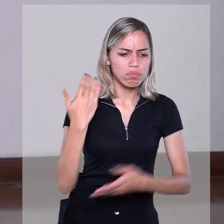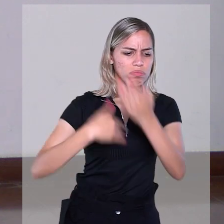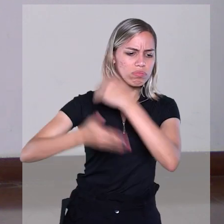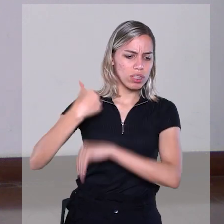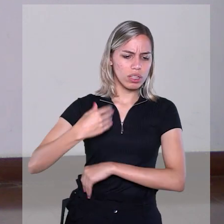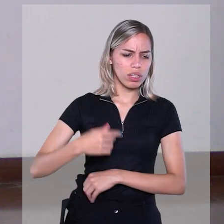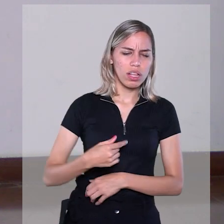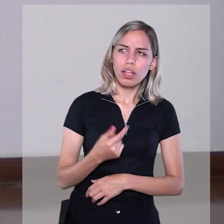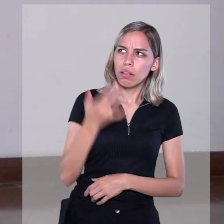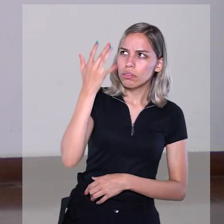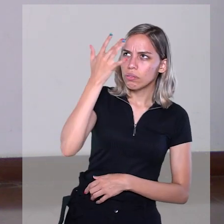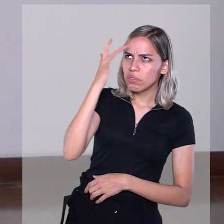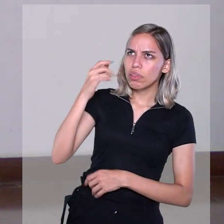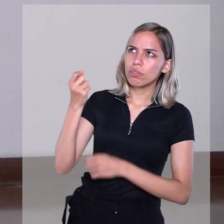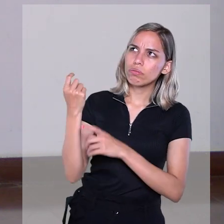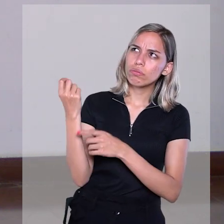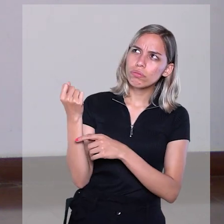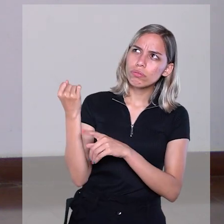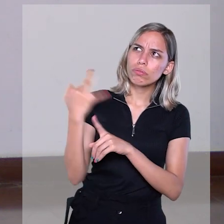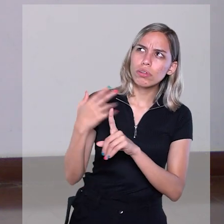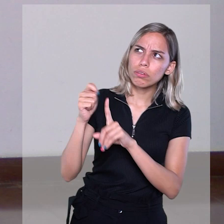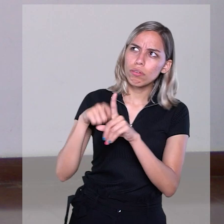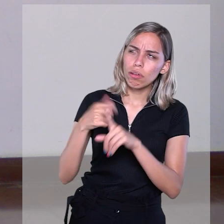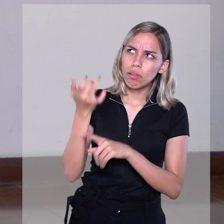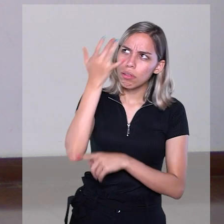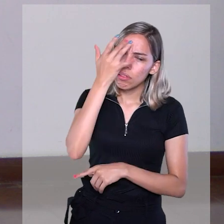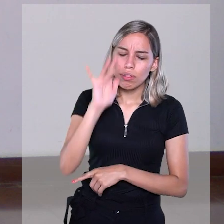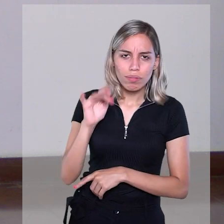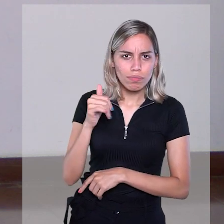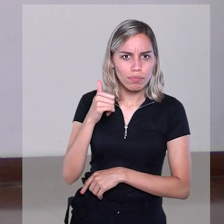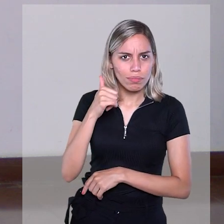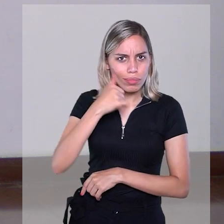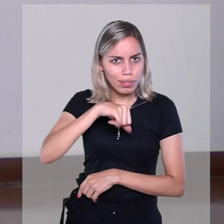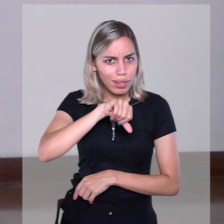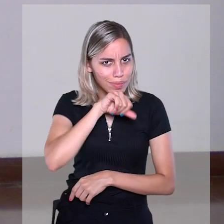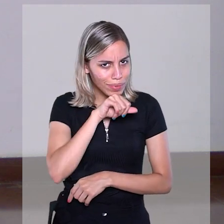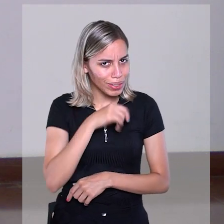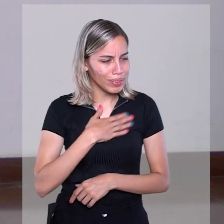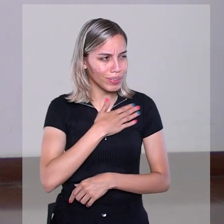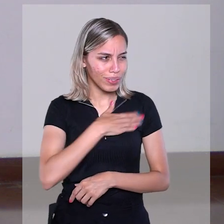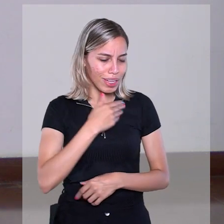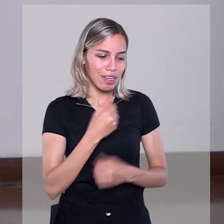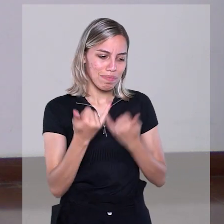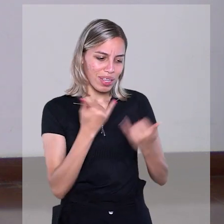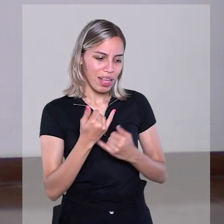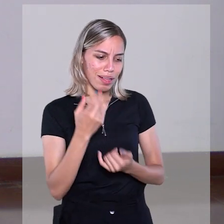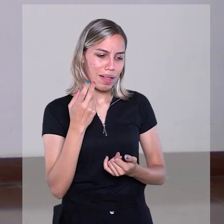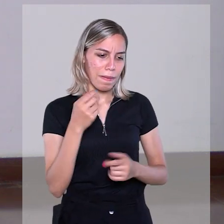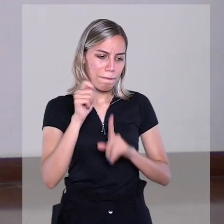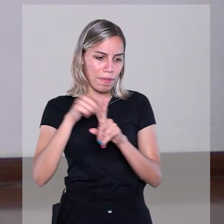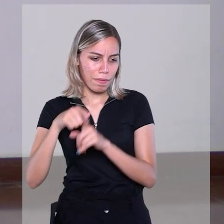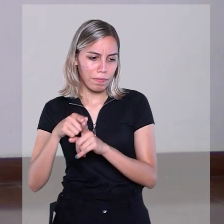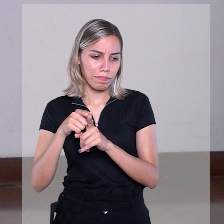o meses mesmo. Ela que não gostava de trocadilhos até começar a me namorar, passou primeiro a tolerá-los, quando eu expliquei meio